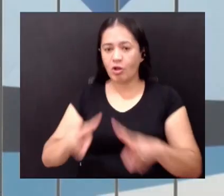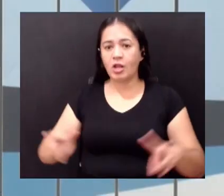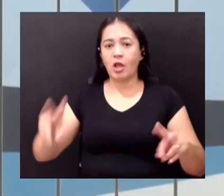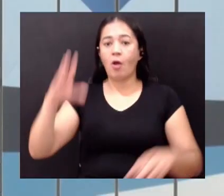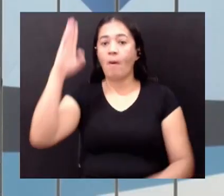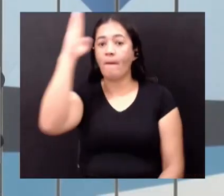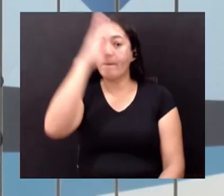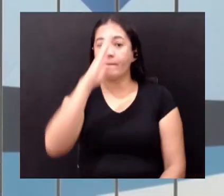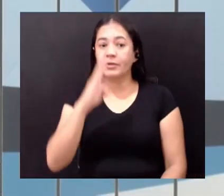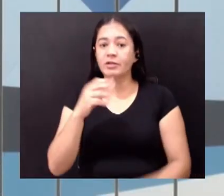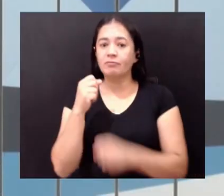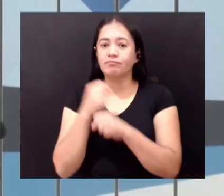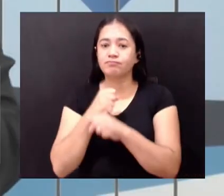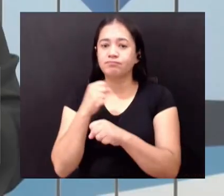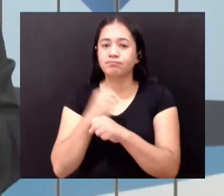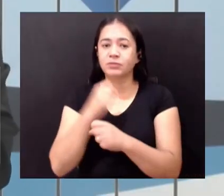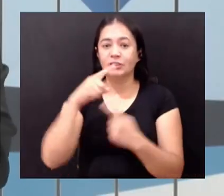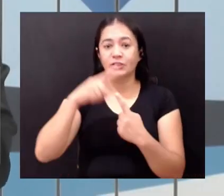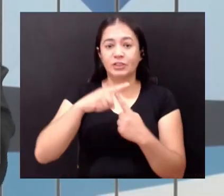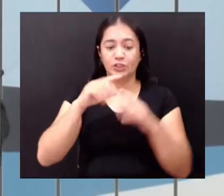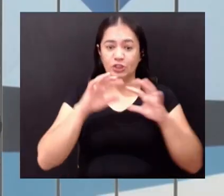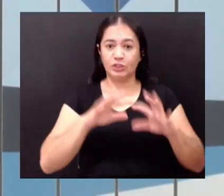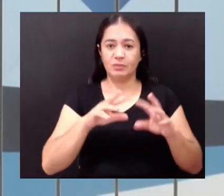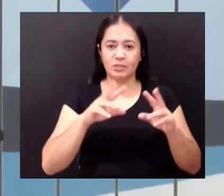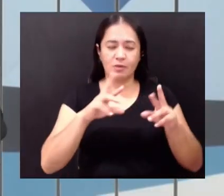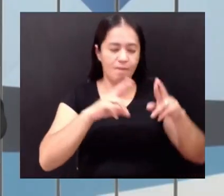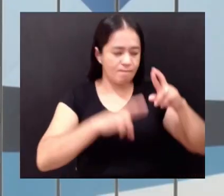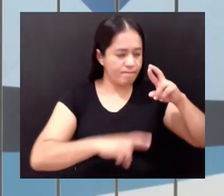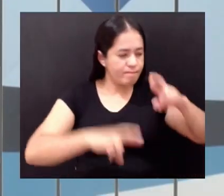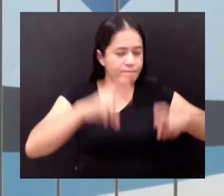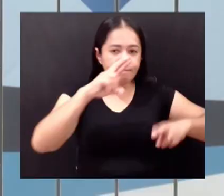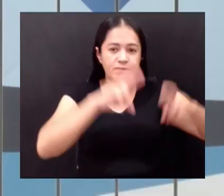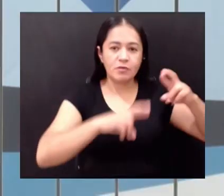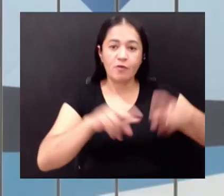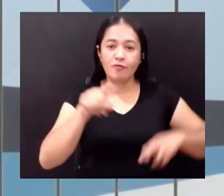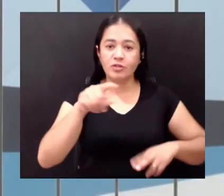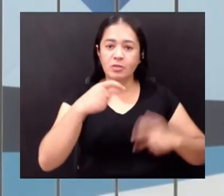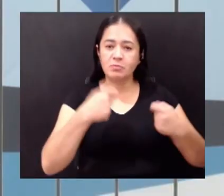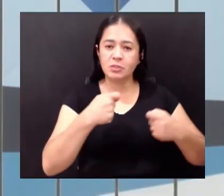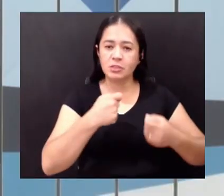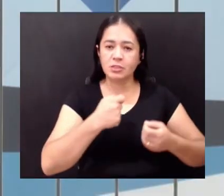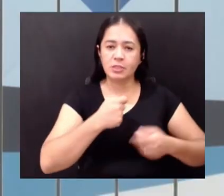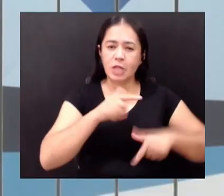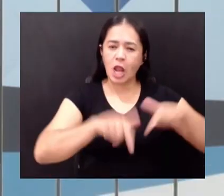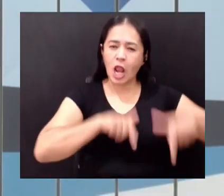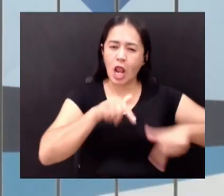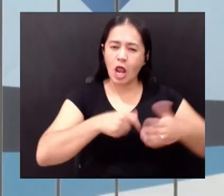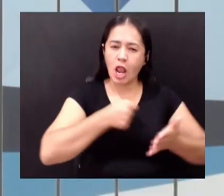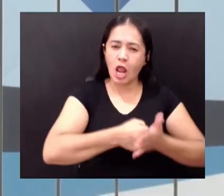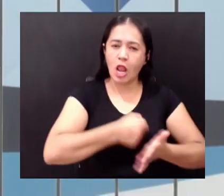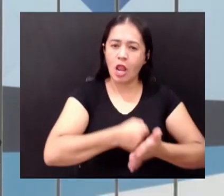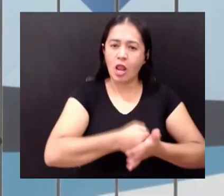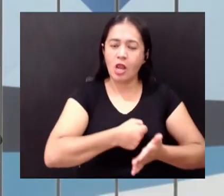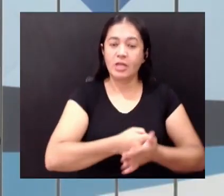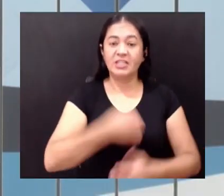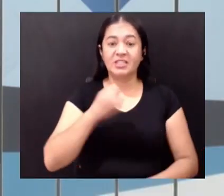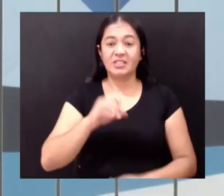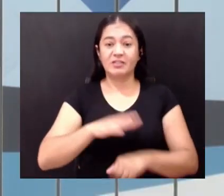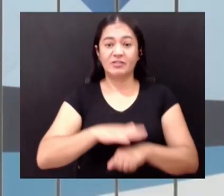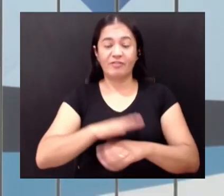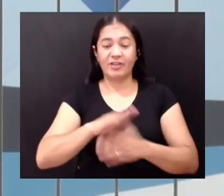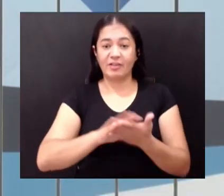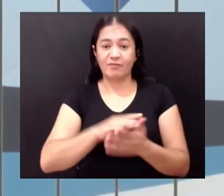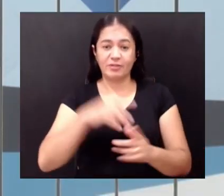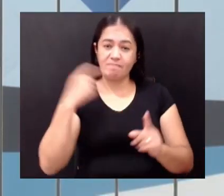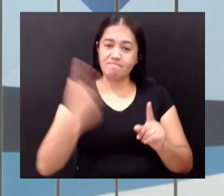nesse modelo, né? De vigia, né, de que você precisa entregar, de que você é punido se não entregar, né, então as empresas